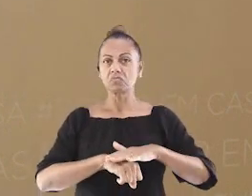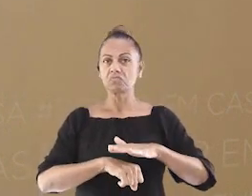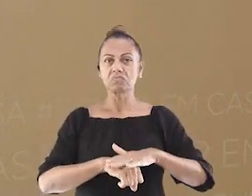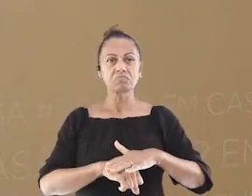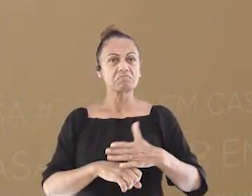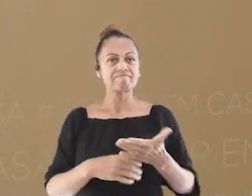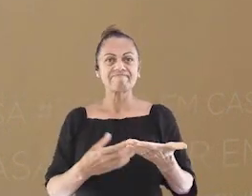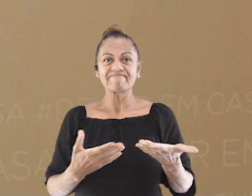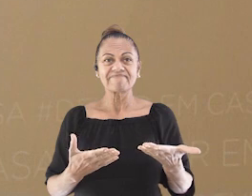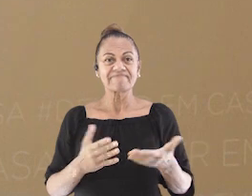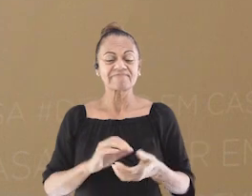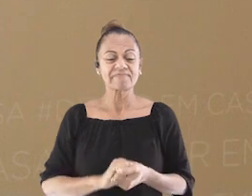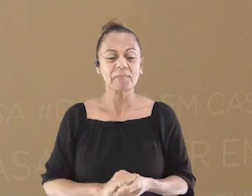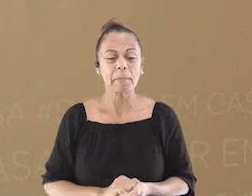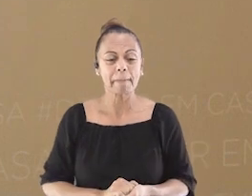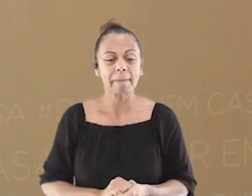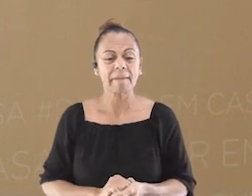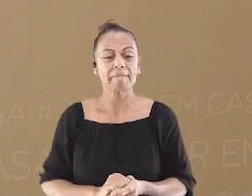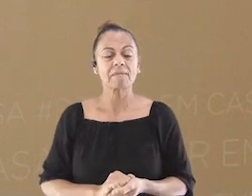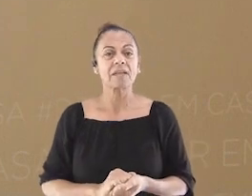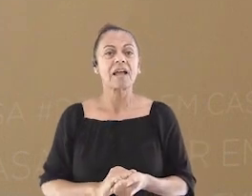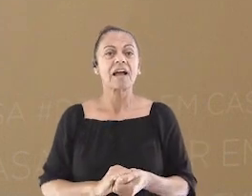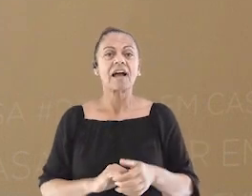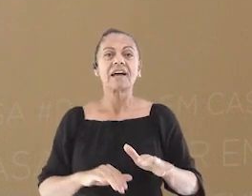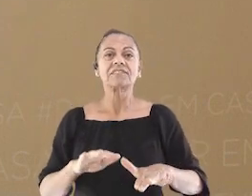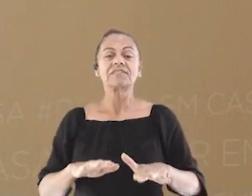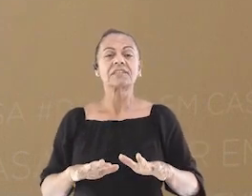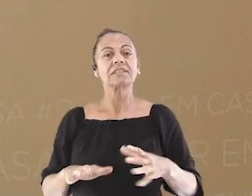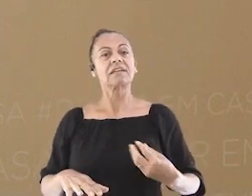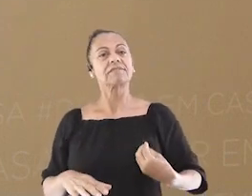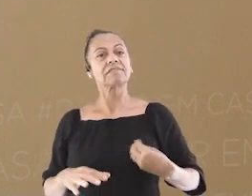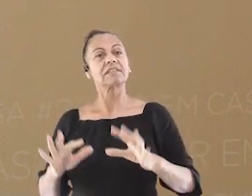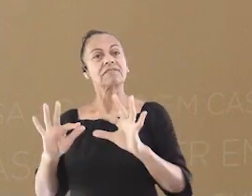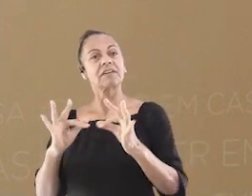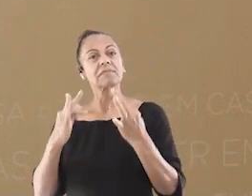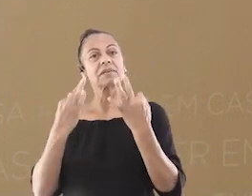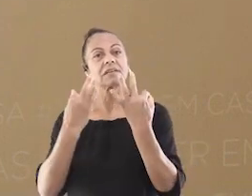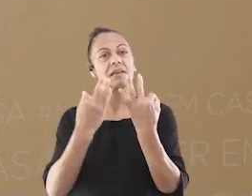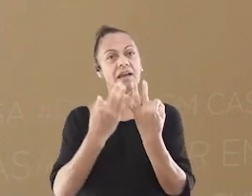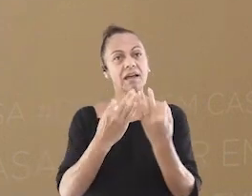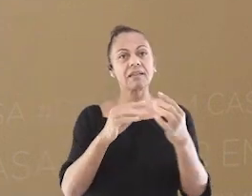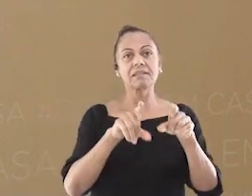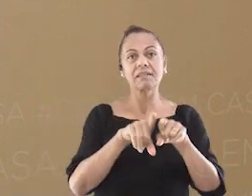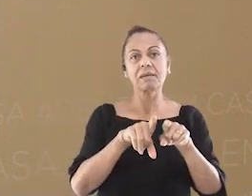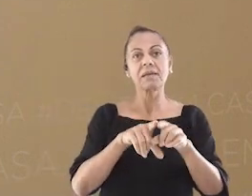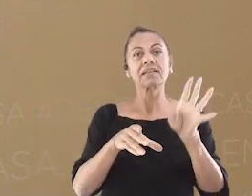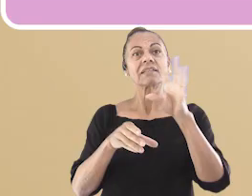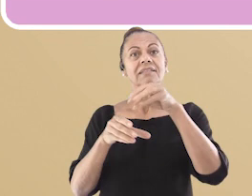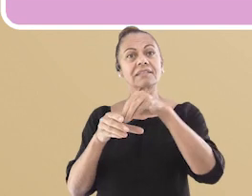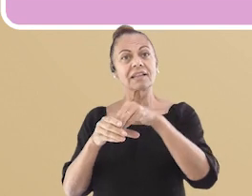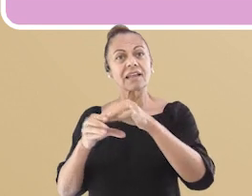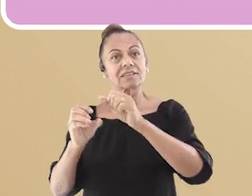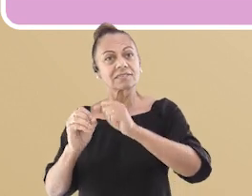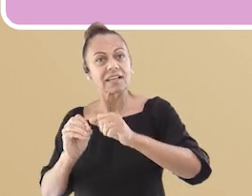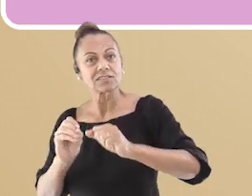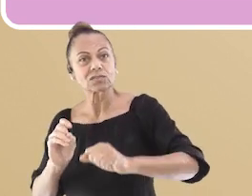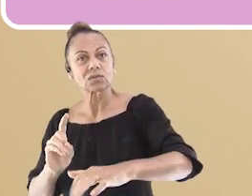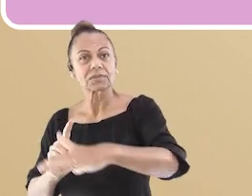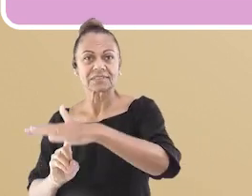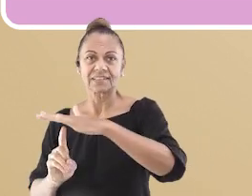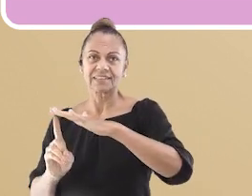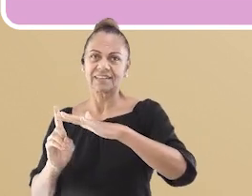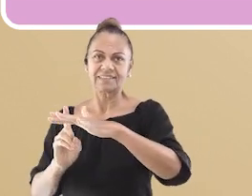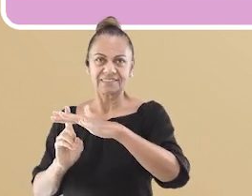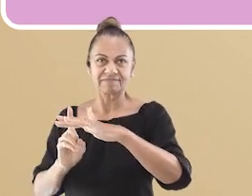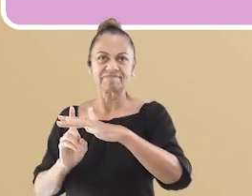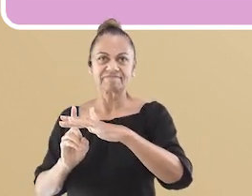nós. Muitos hábitos são adquiridos na vida familiar e social. Algumas decisões,